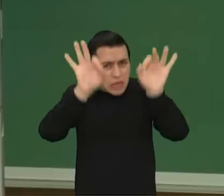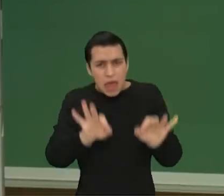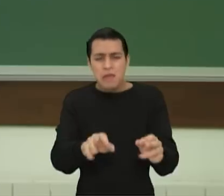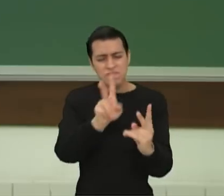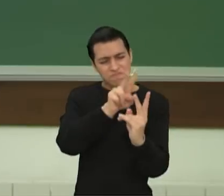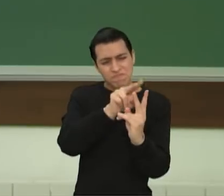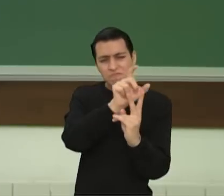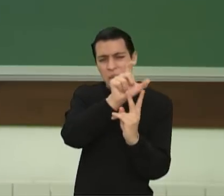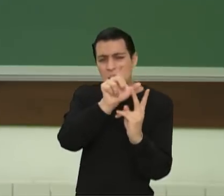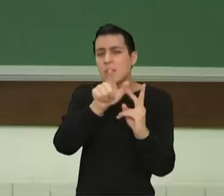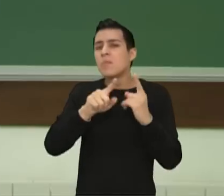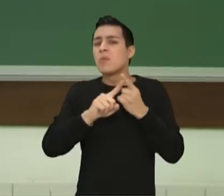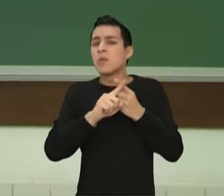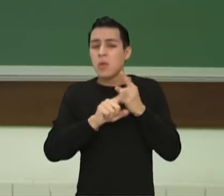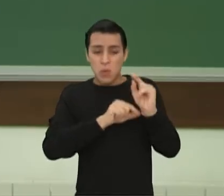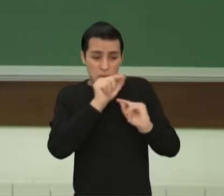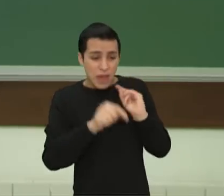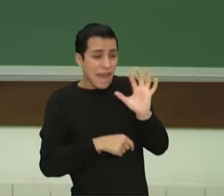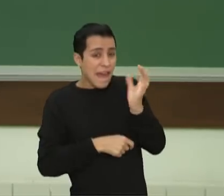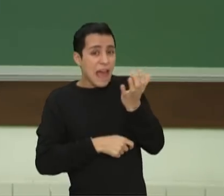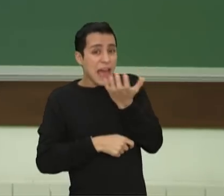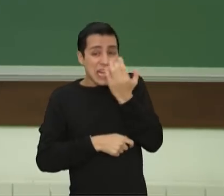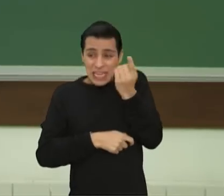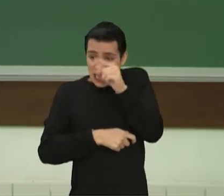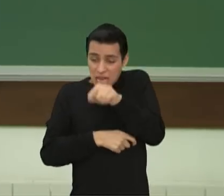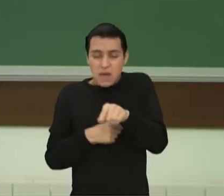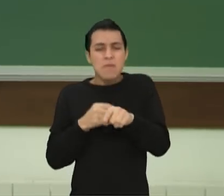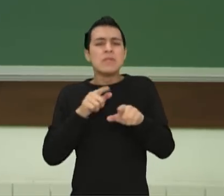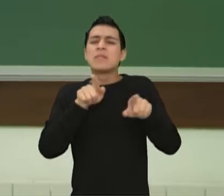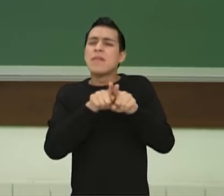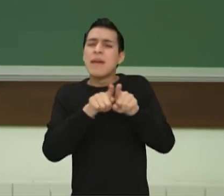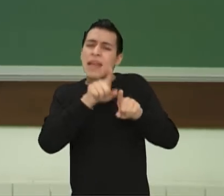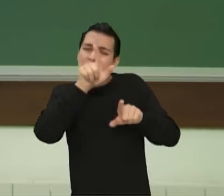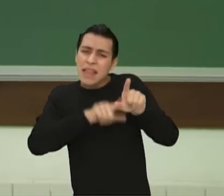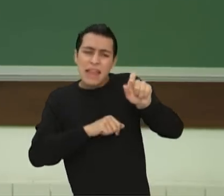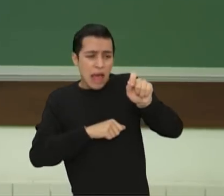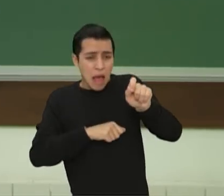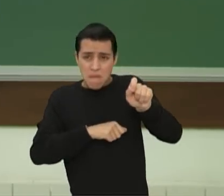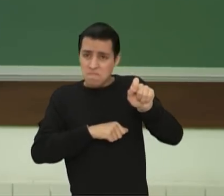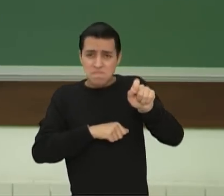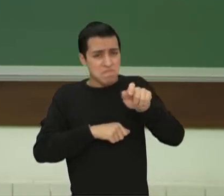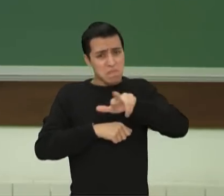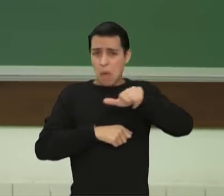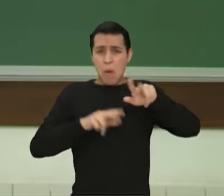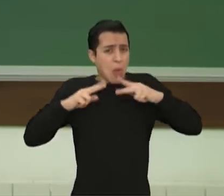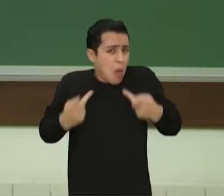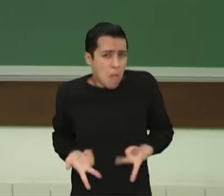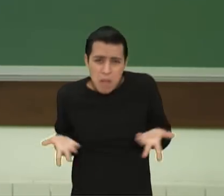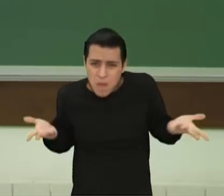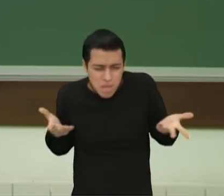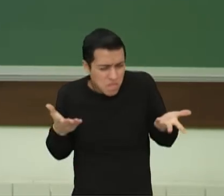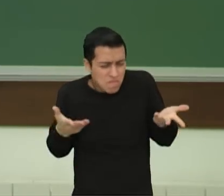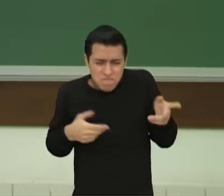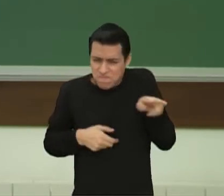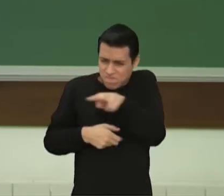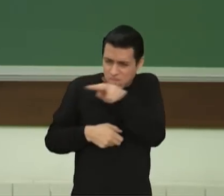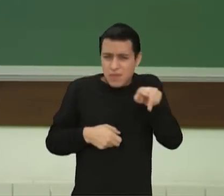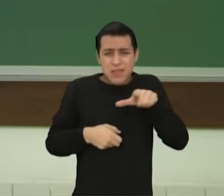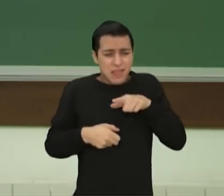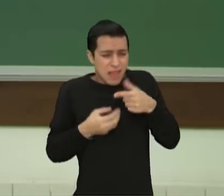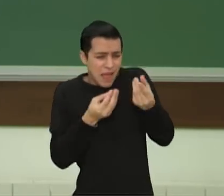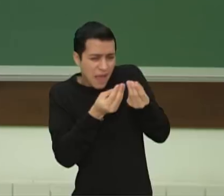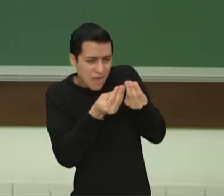correto. Por quê? O cão e a letra A são personagens não humanos e eles possuem